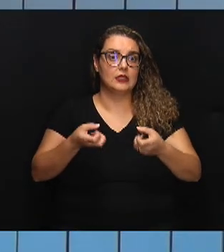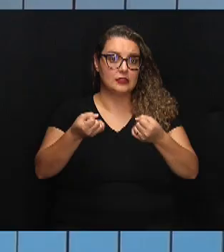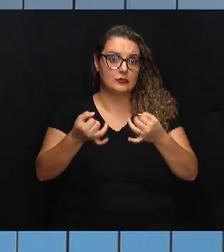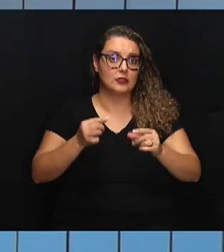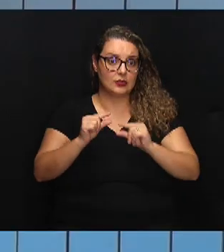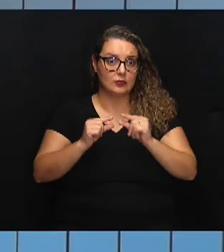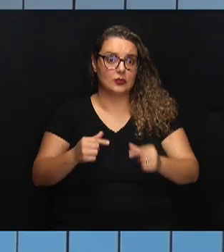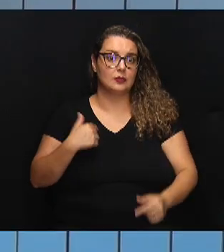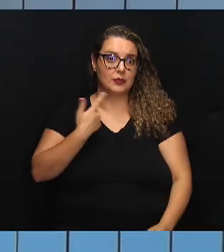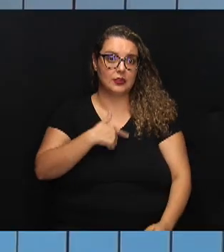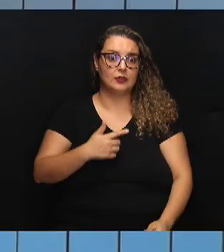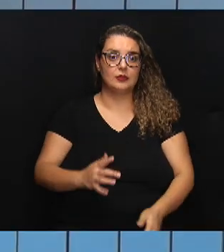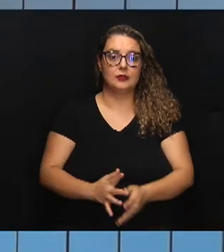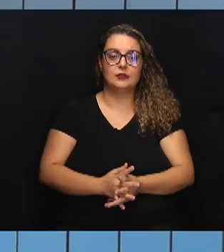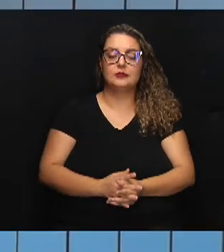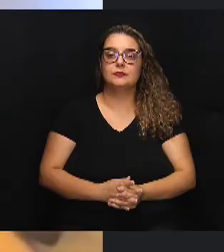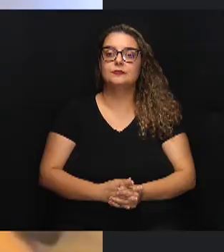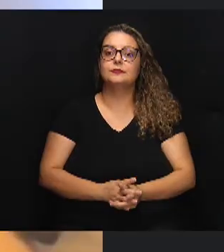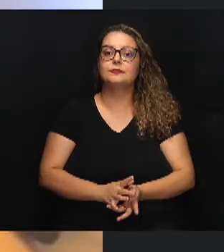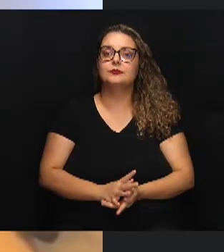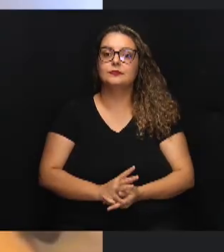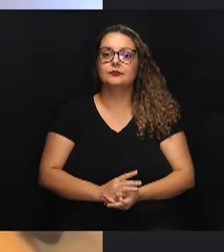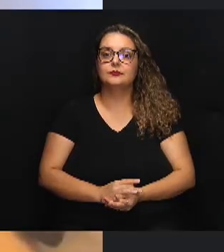explicasse um pouquinho para a gente.